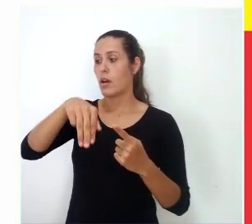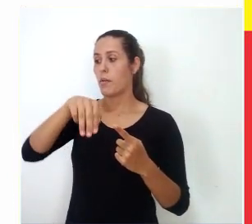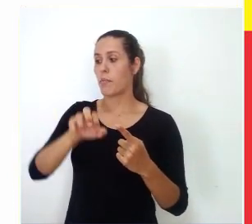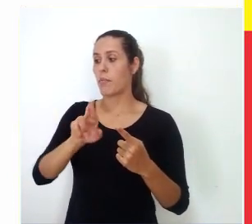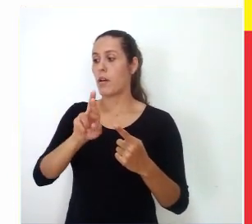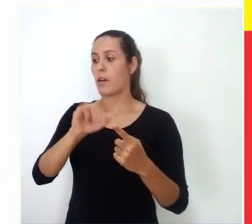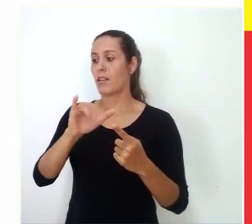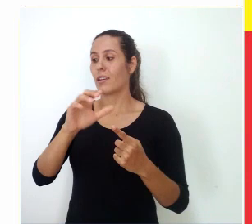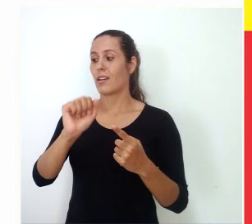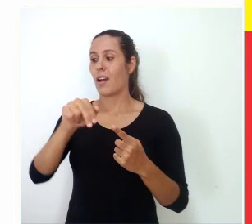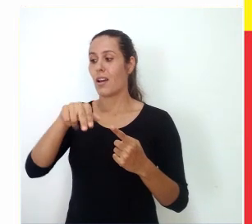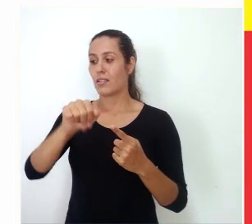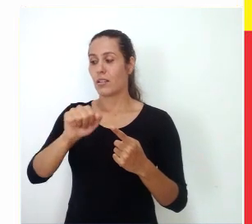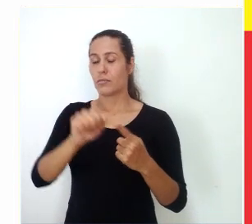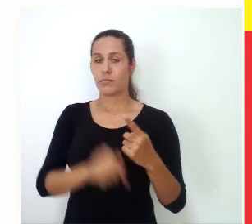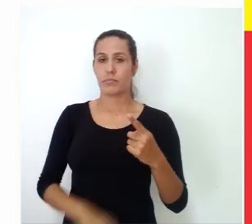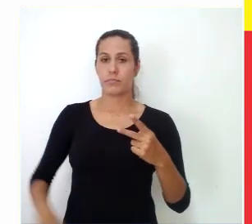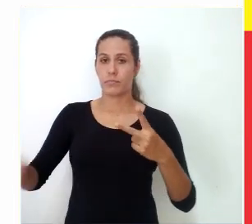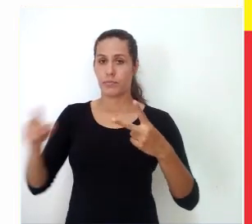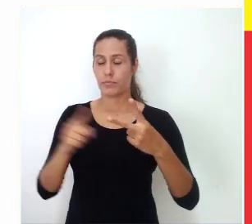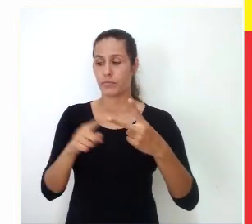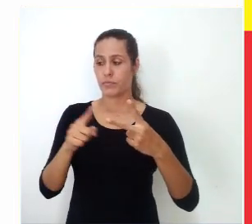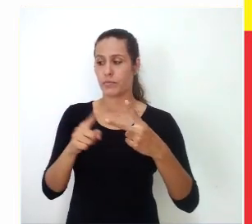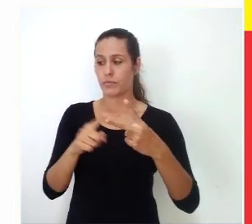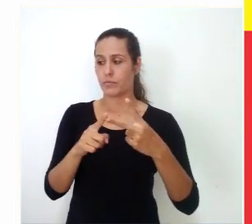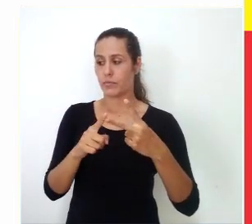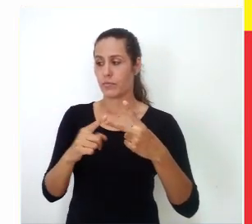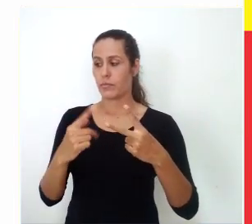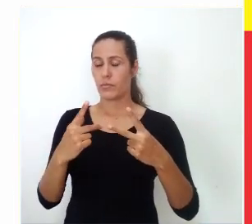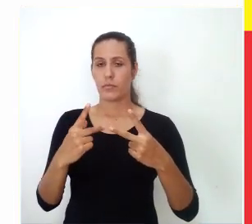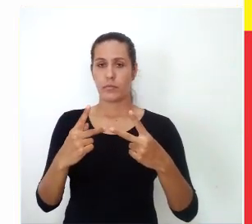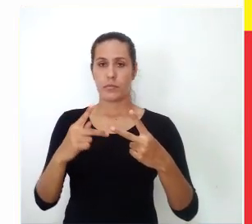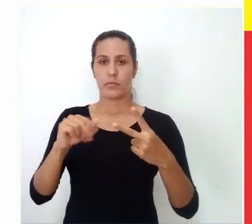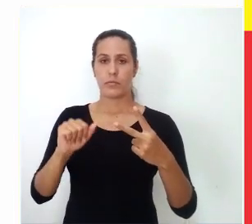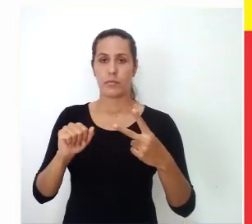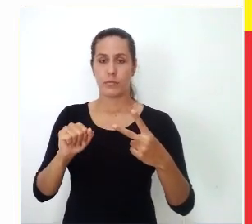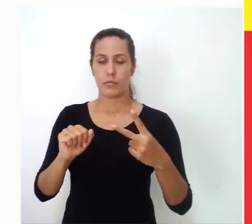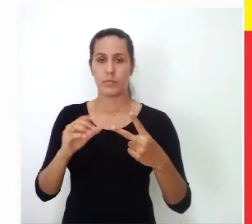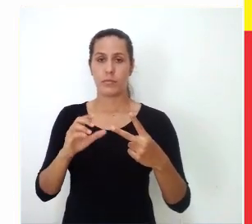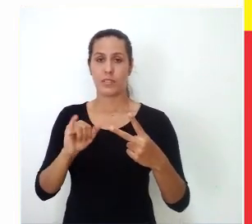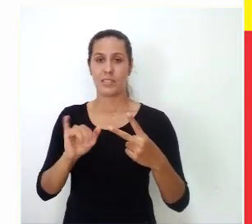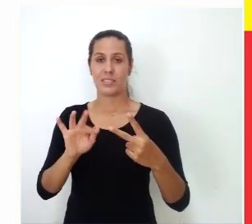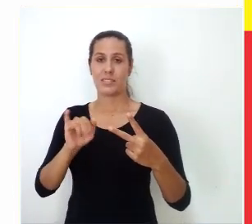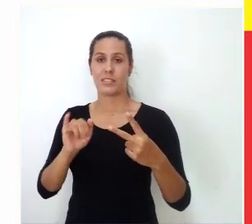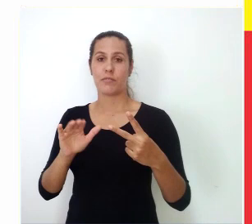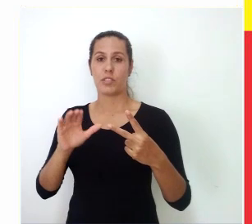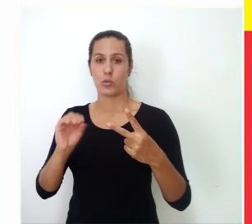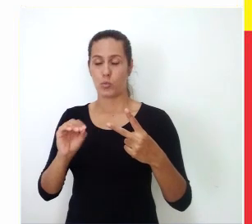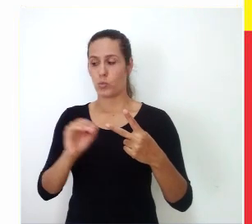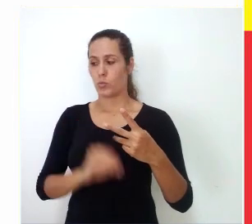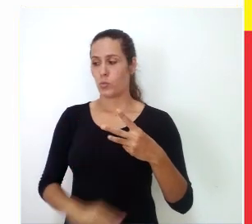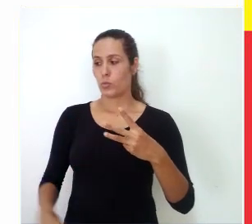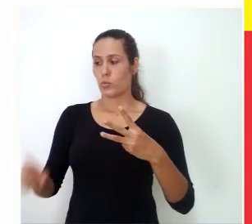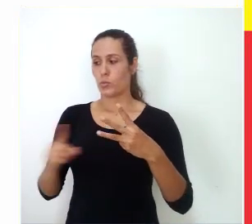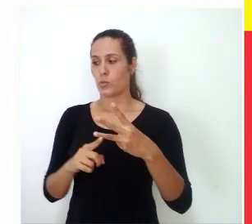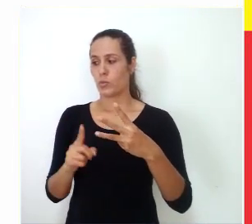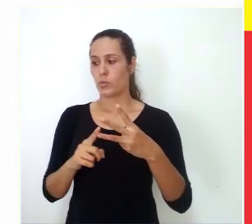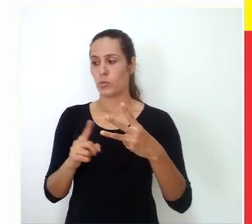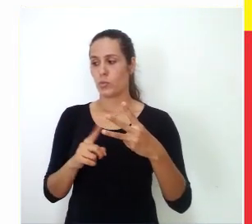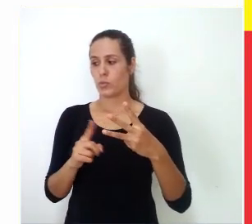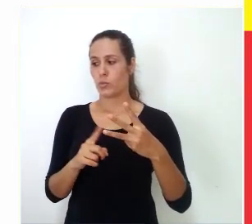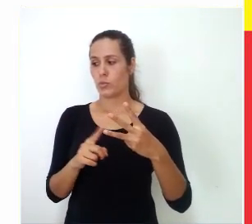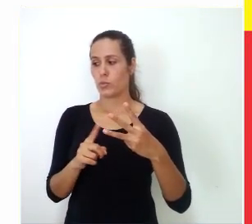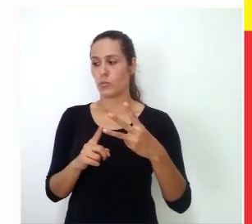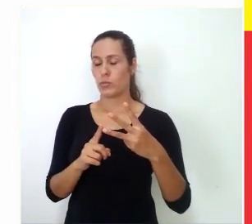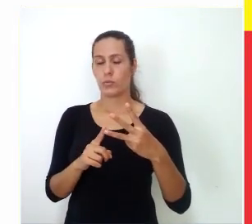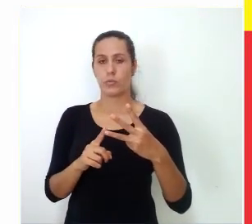é a placa chamada de Americana. Temos a segunda placa tectônica, chamada de placa do